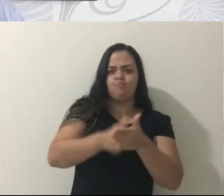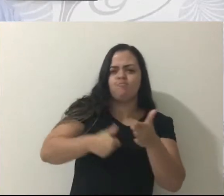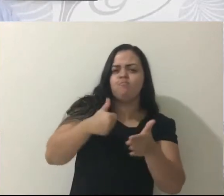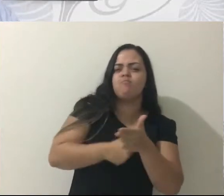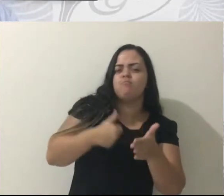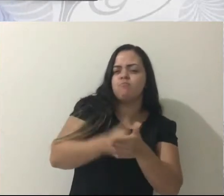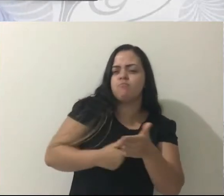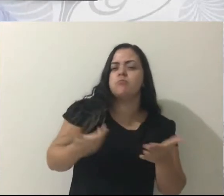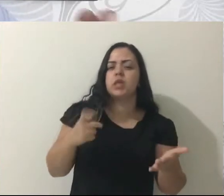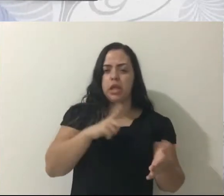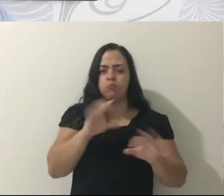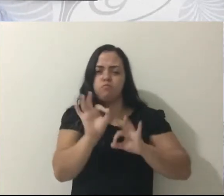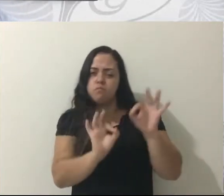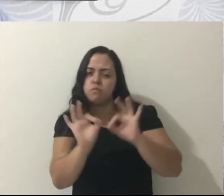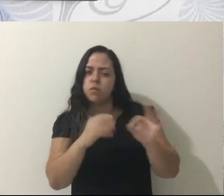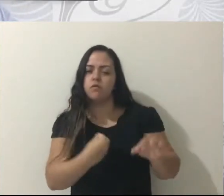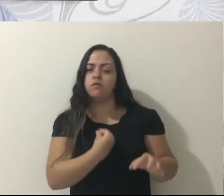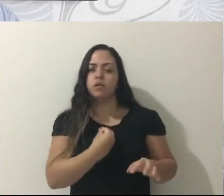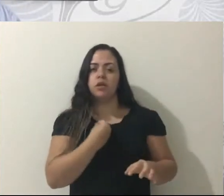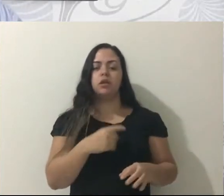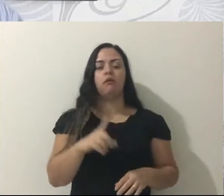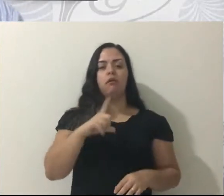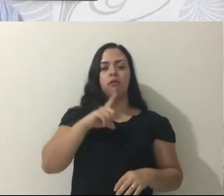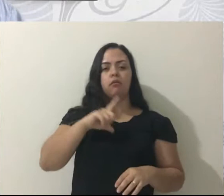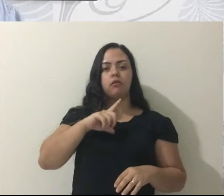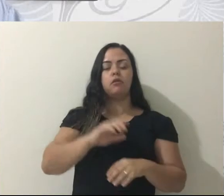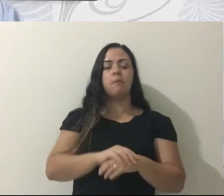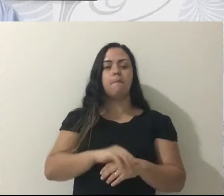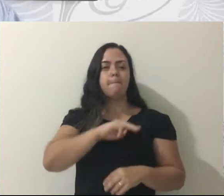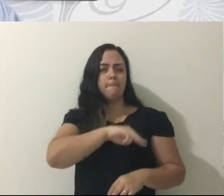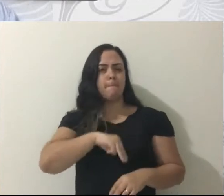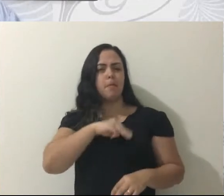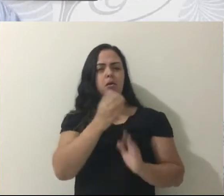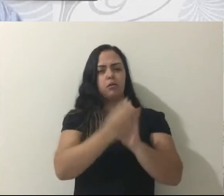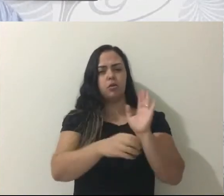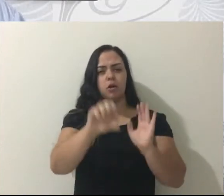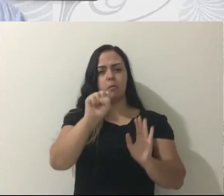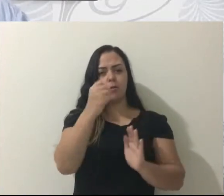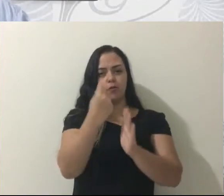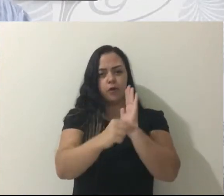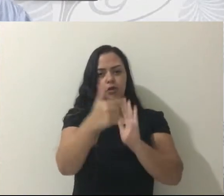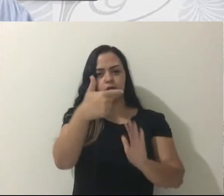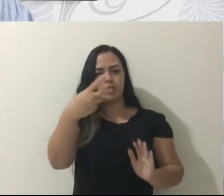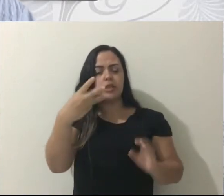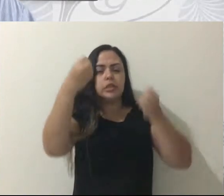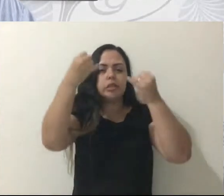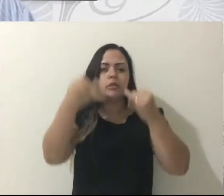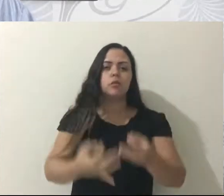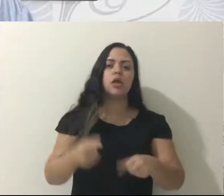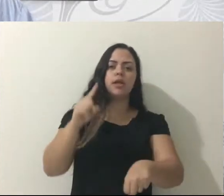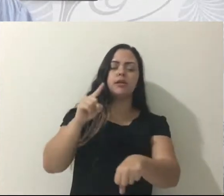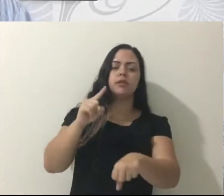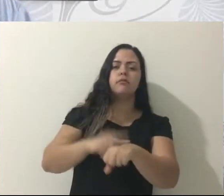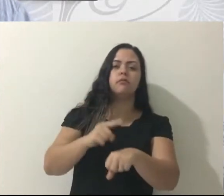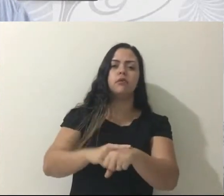Isso me remete à passagem que está lá em Mateus 8, 23, que fala sobre o momento em que